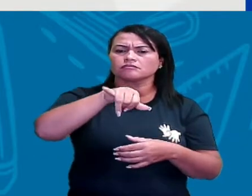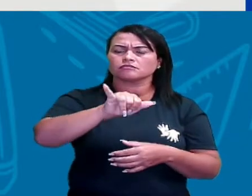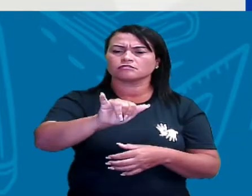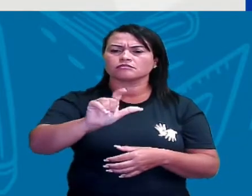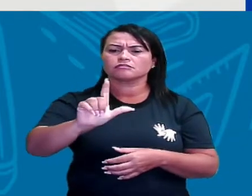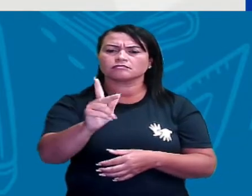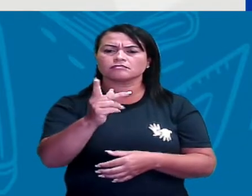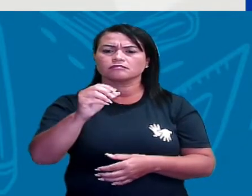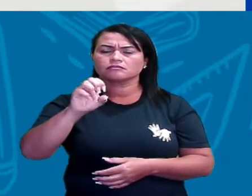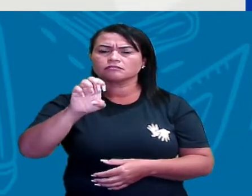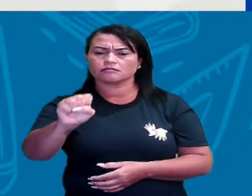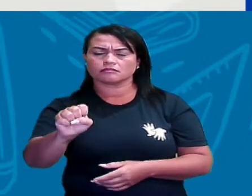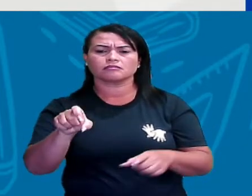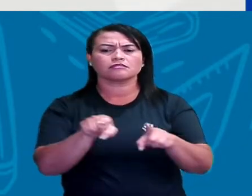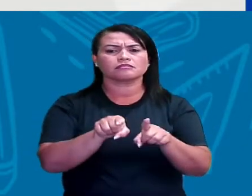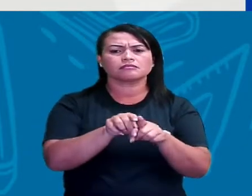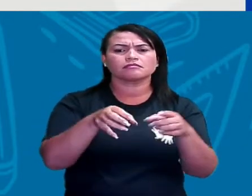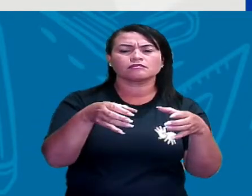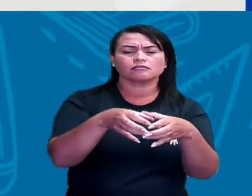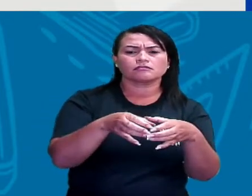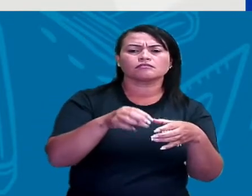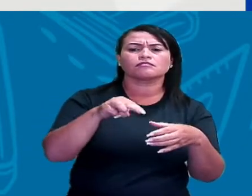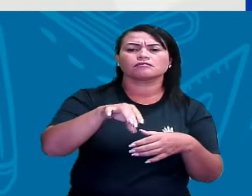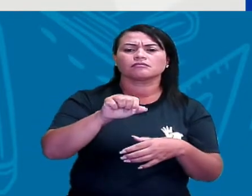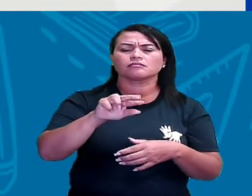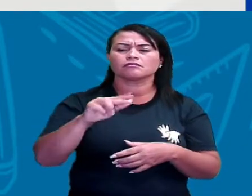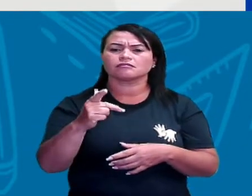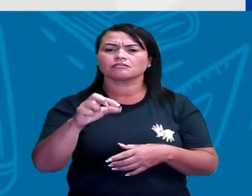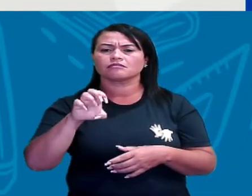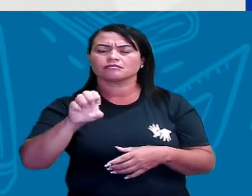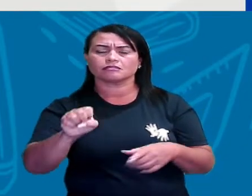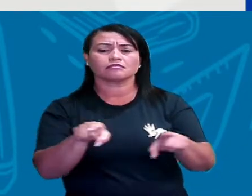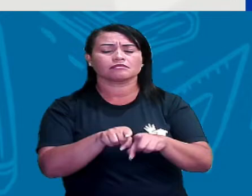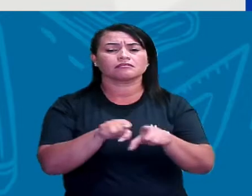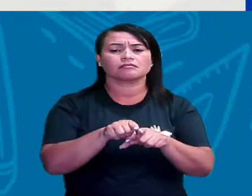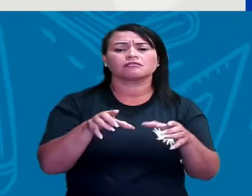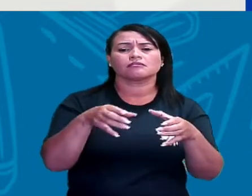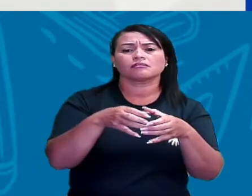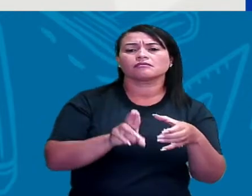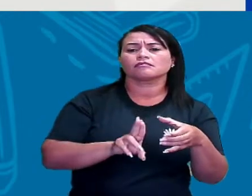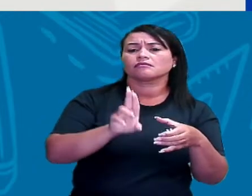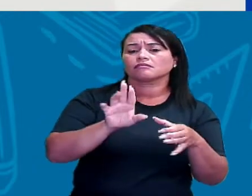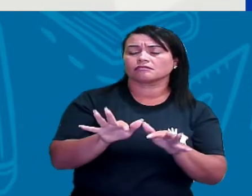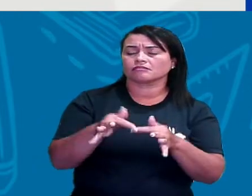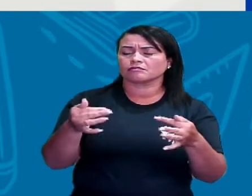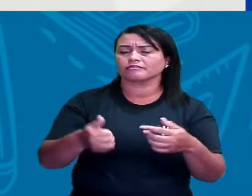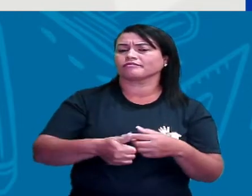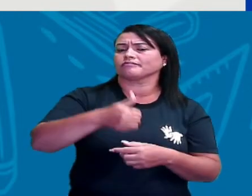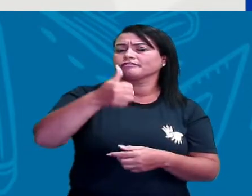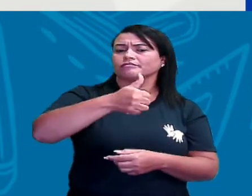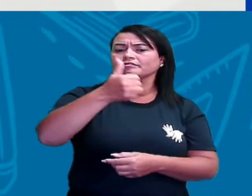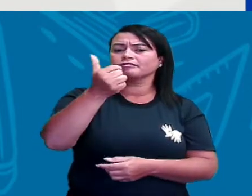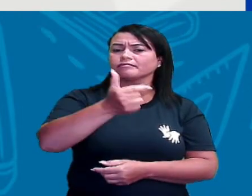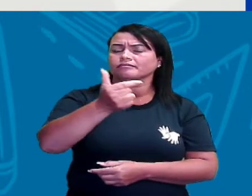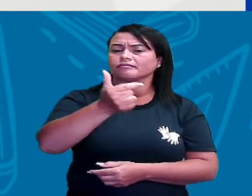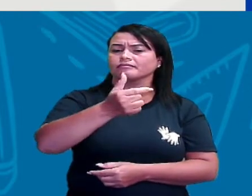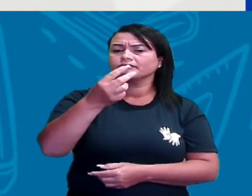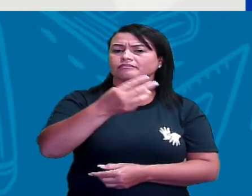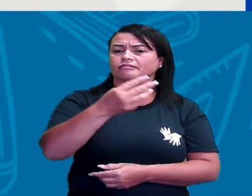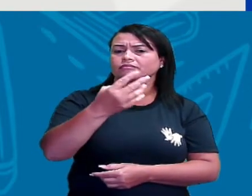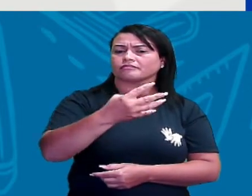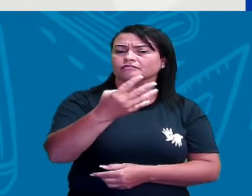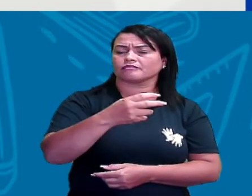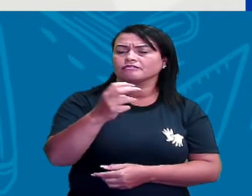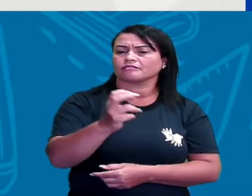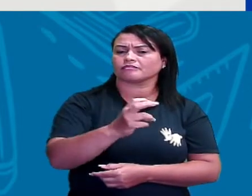classe das unidades simples. Então, aqui nós temos a mesma ordem. Primeira, segunda ordem, terceira ordem, quarta,